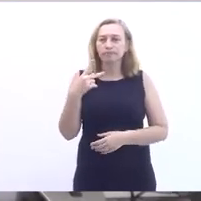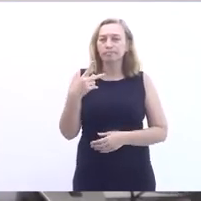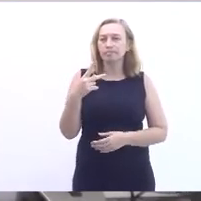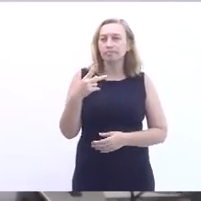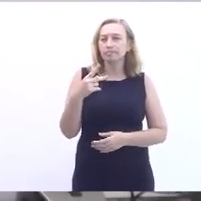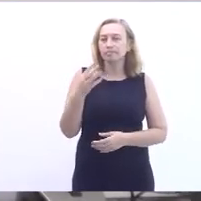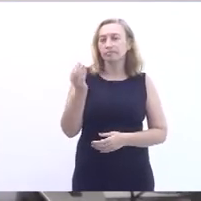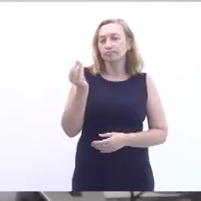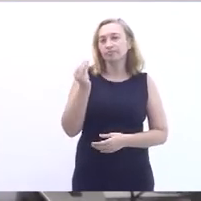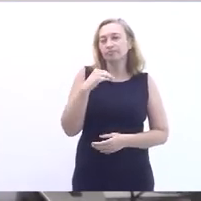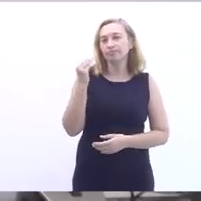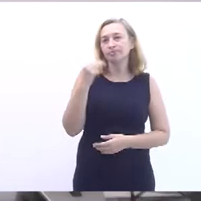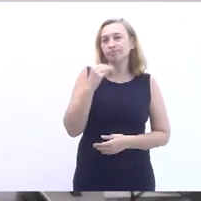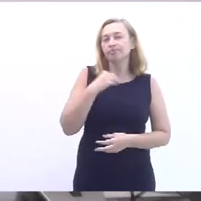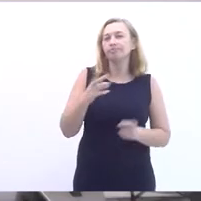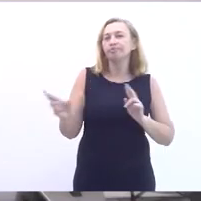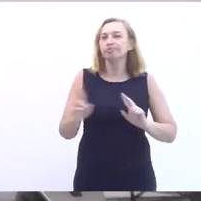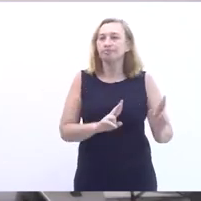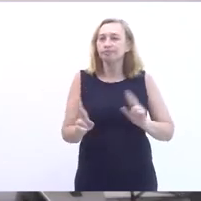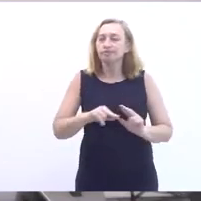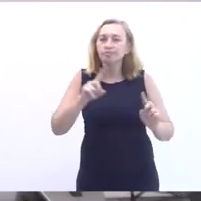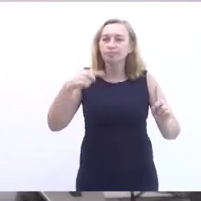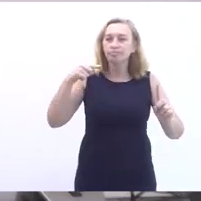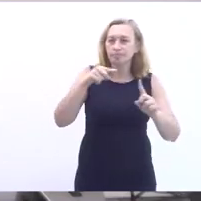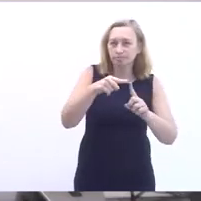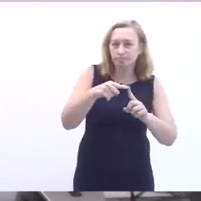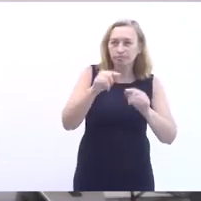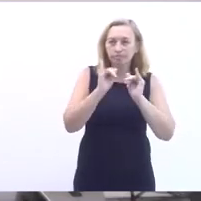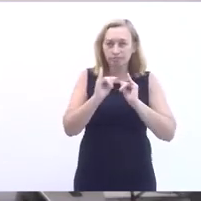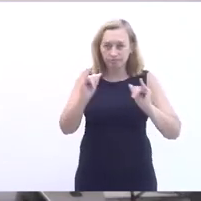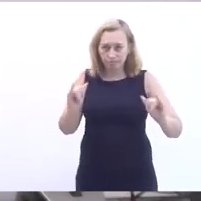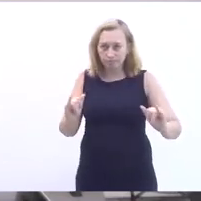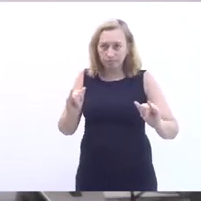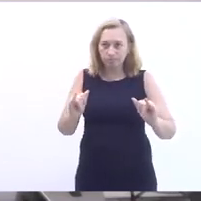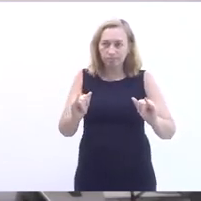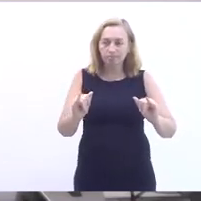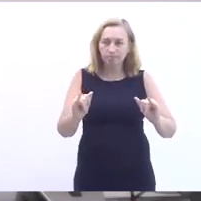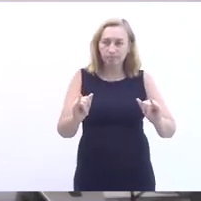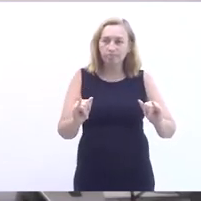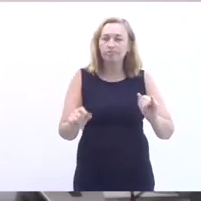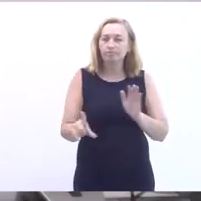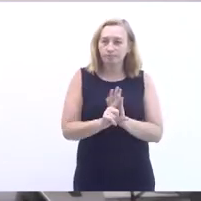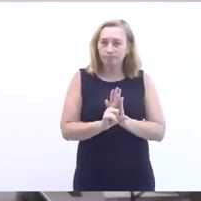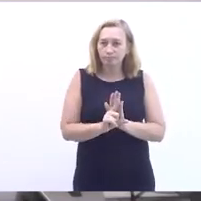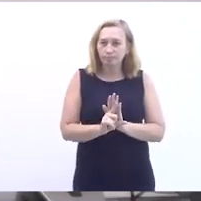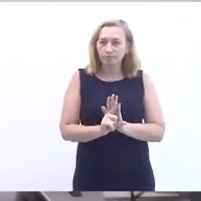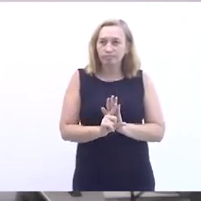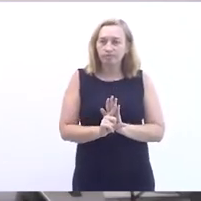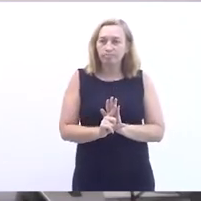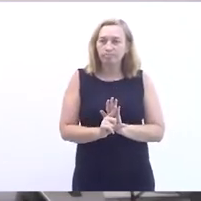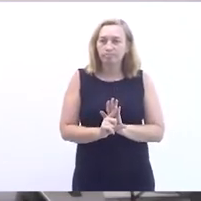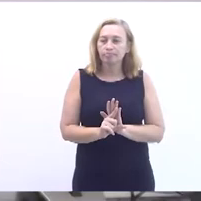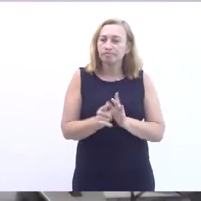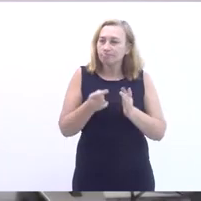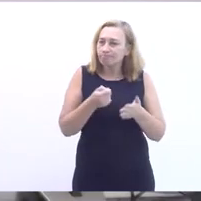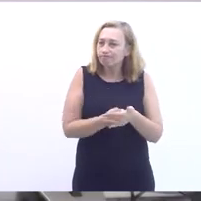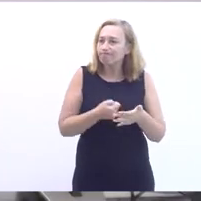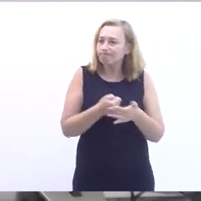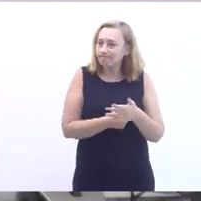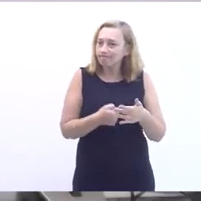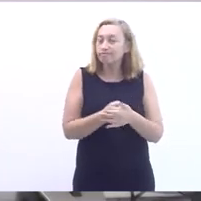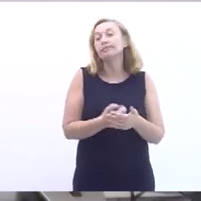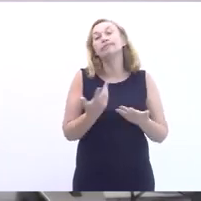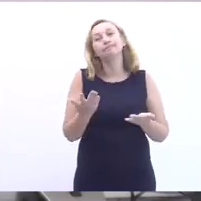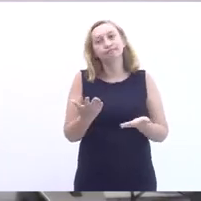fracassada com relação aos seus objetivos declarados publicamente em lei a sua Essa é persistência